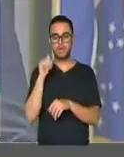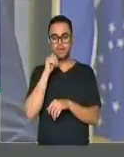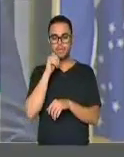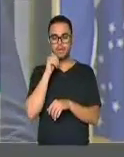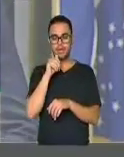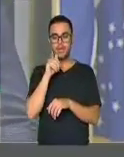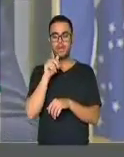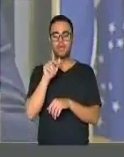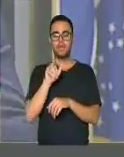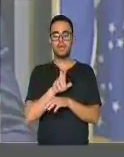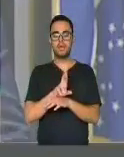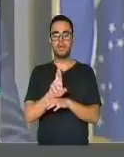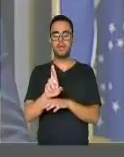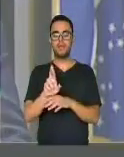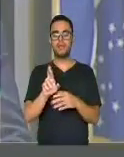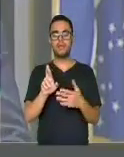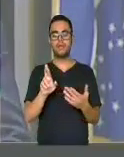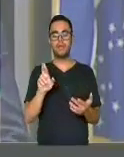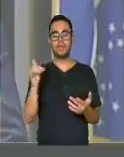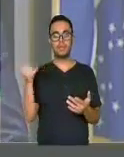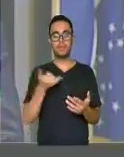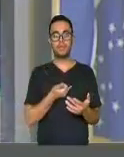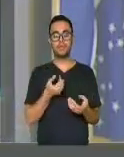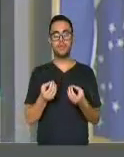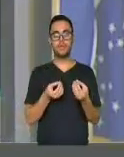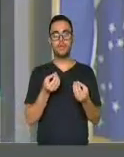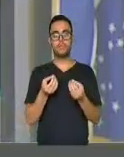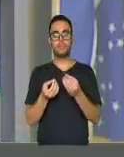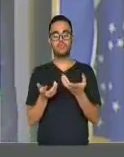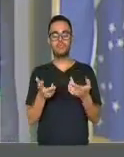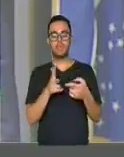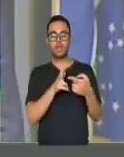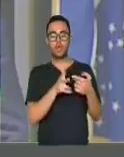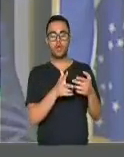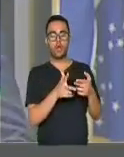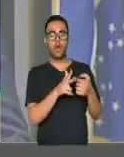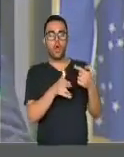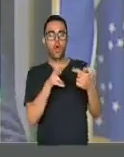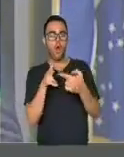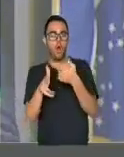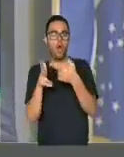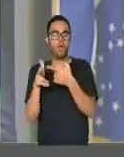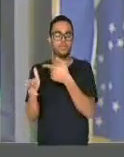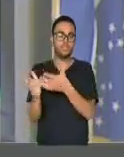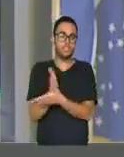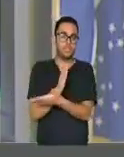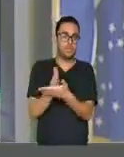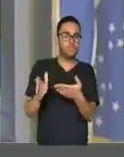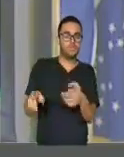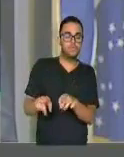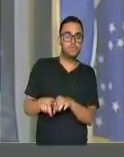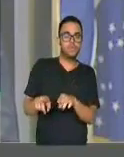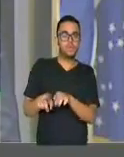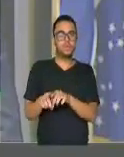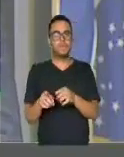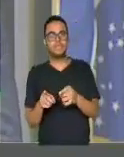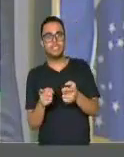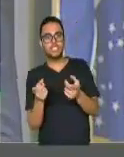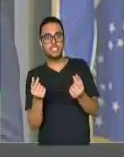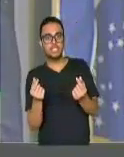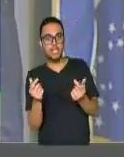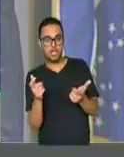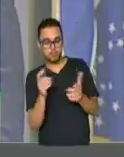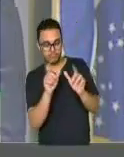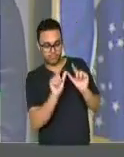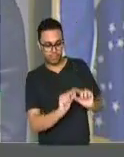comunicou do contingenciamento de alguns cortes e da contenção do orçamento e a